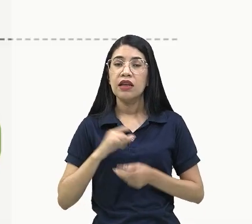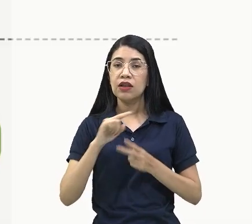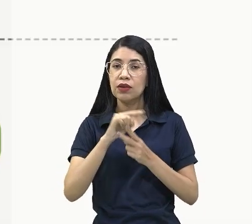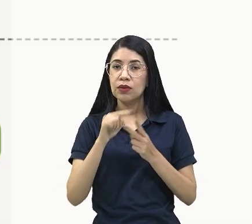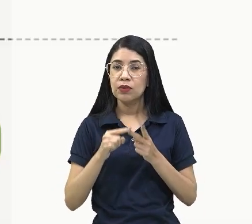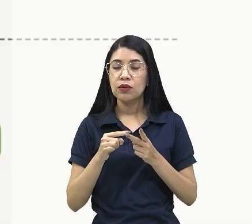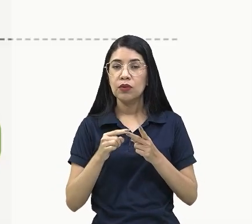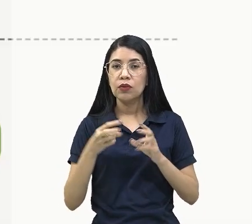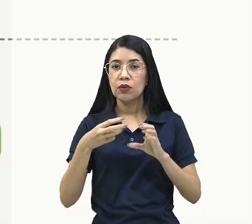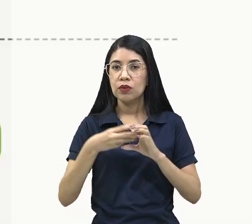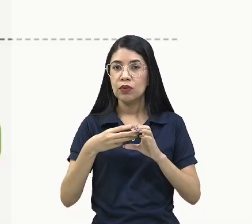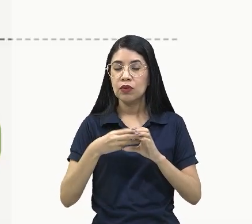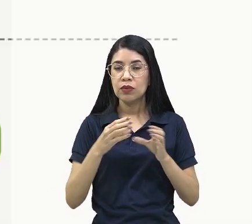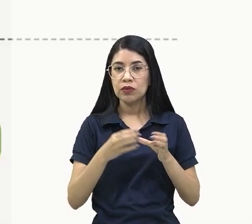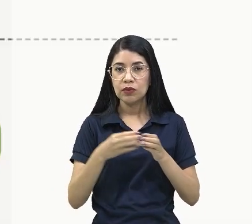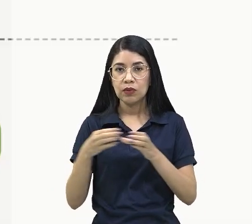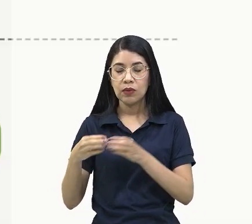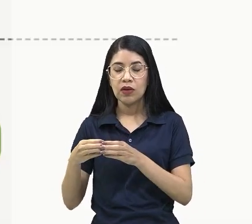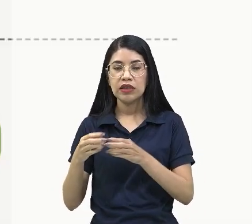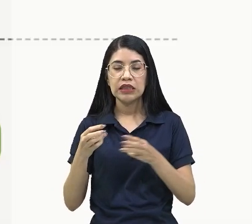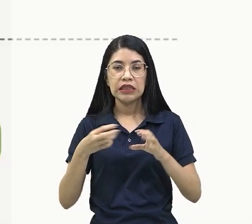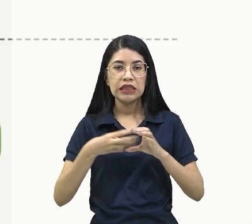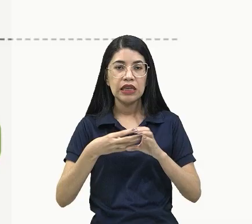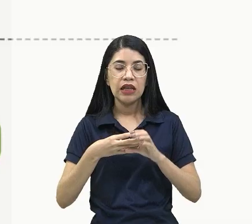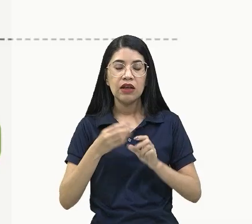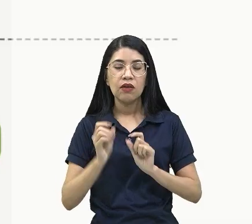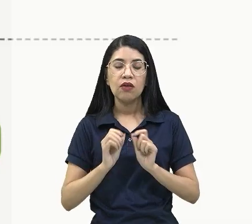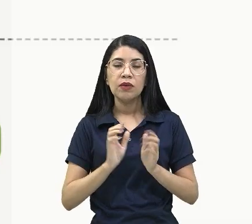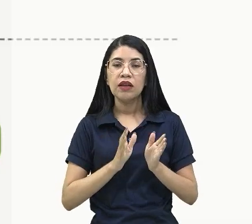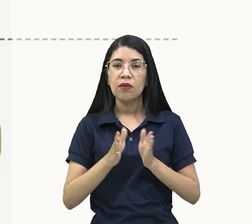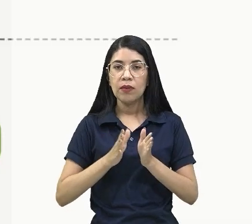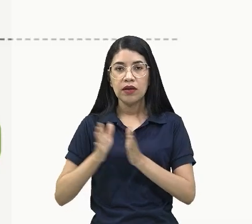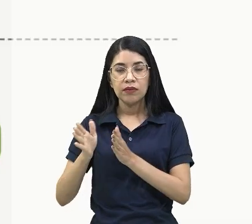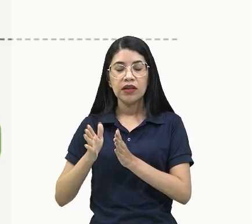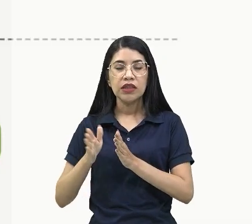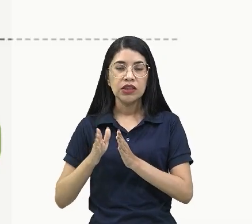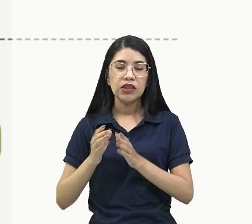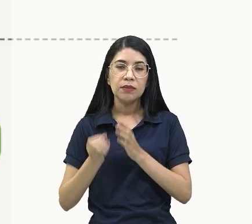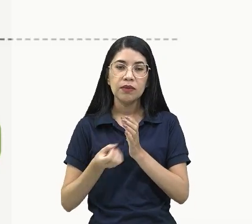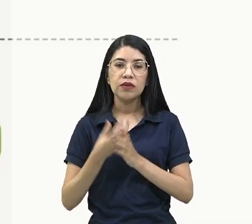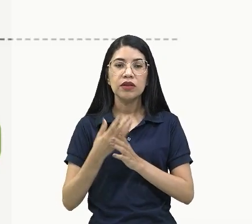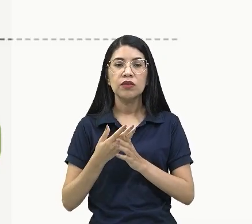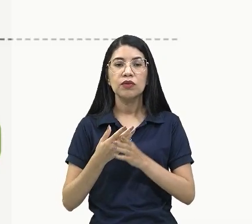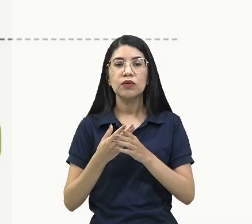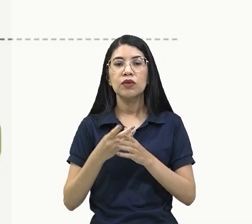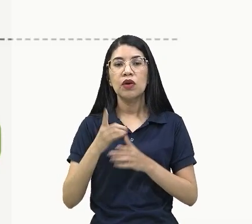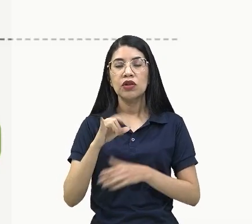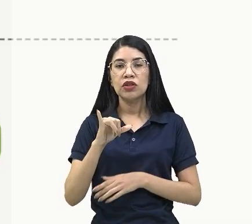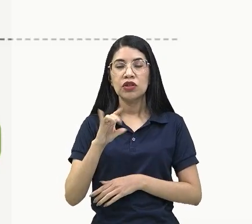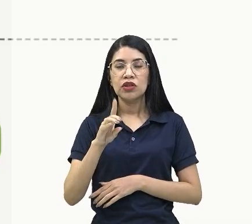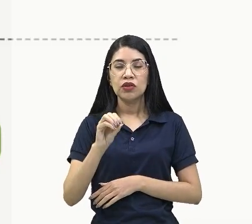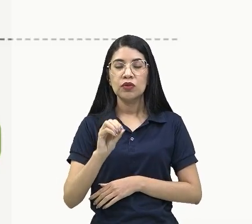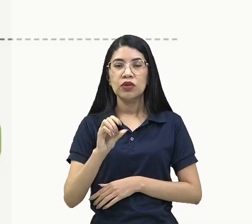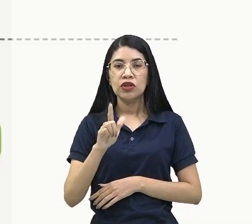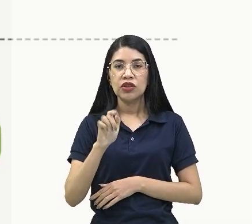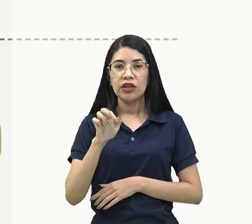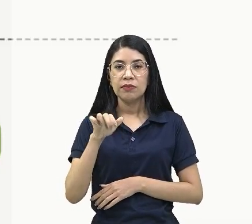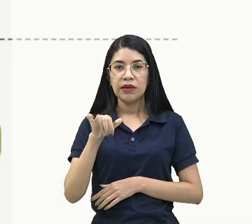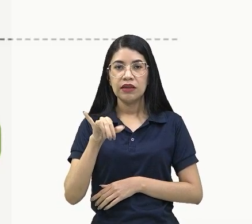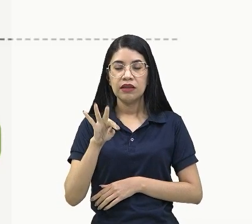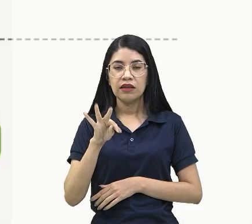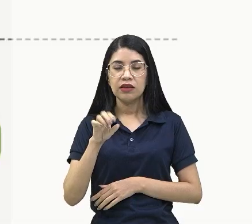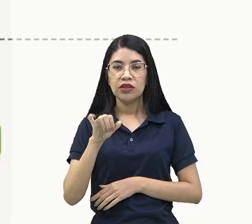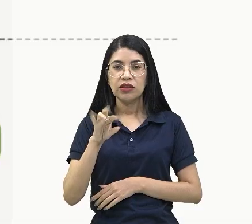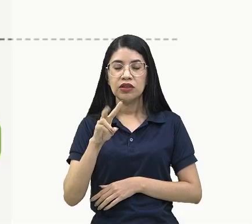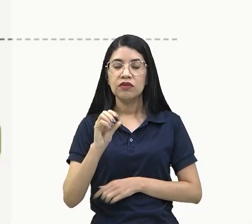de células, vejam só, abrangendo a etapa de formação do disco germinativo. E esses 2 conjuntos de células